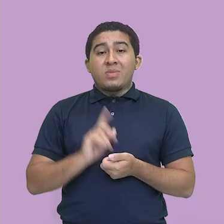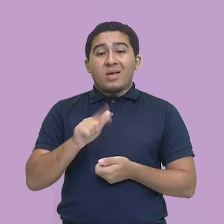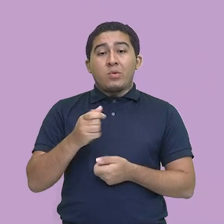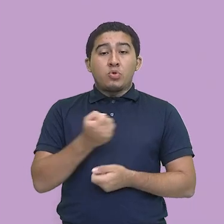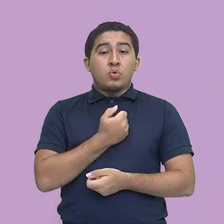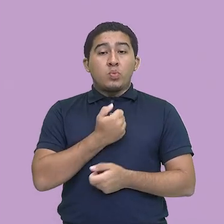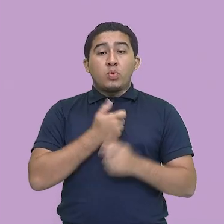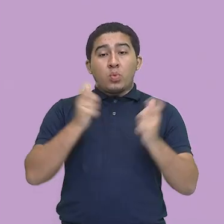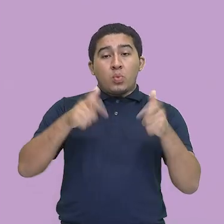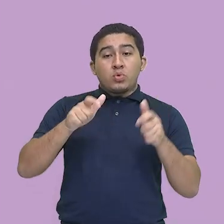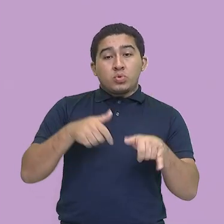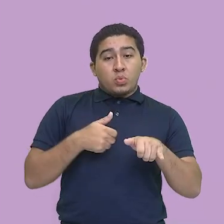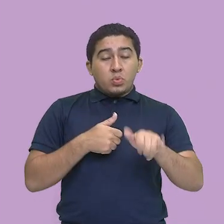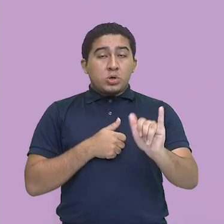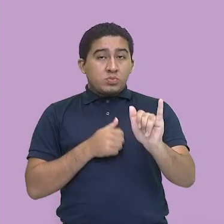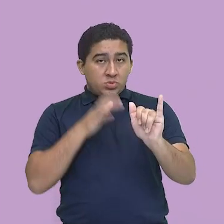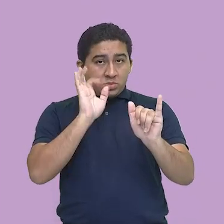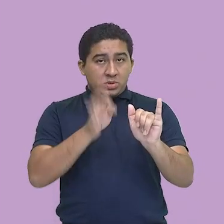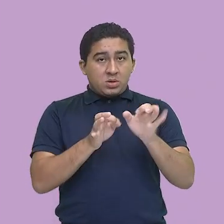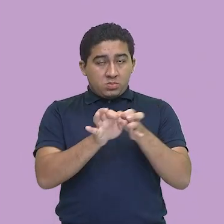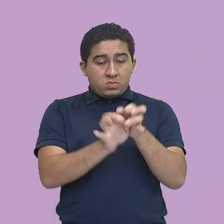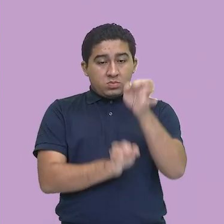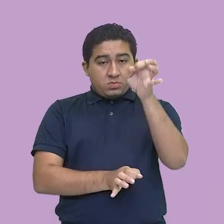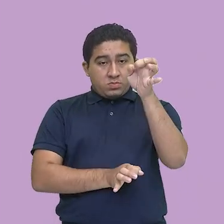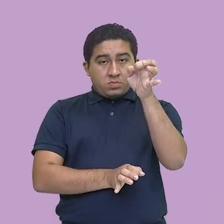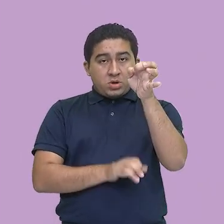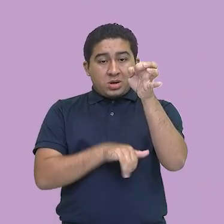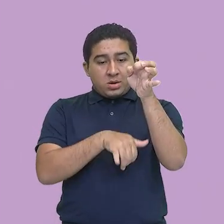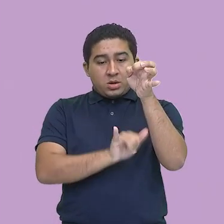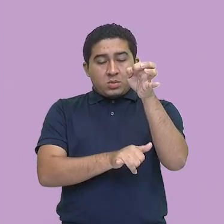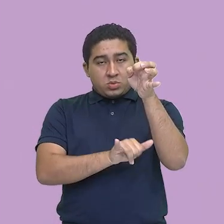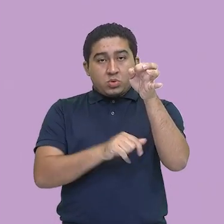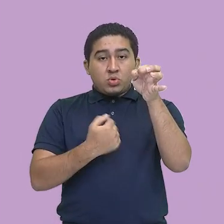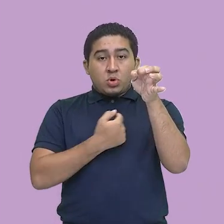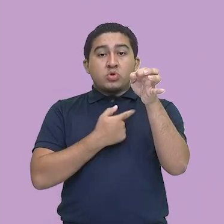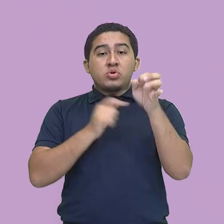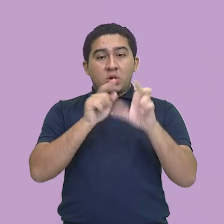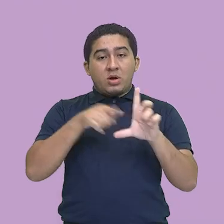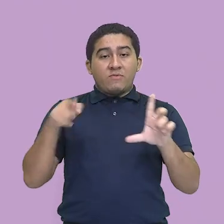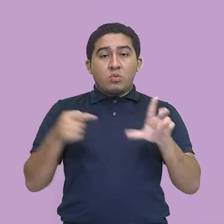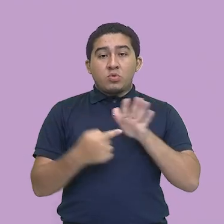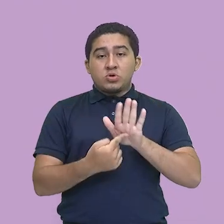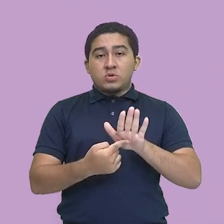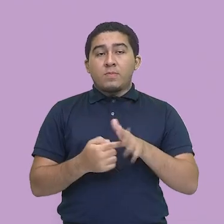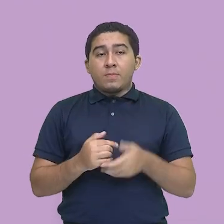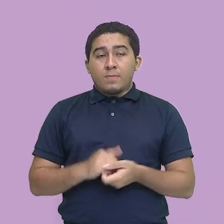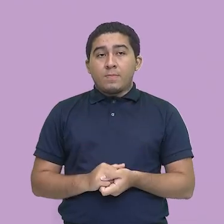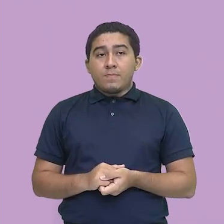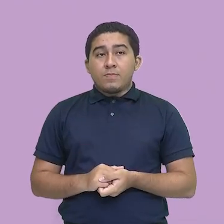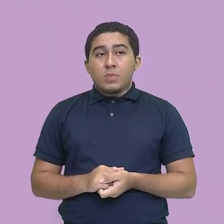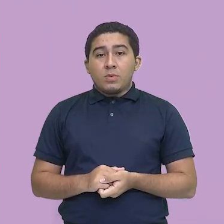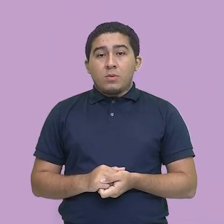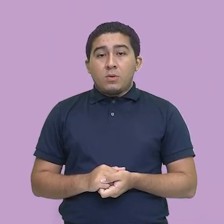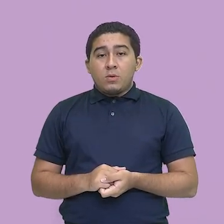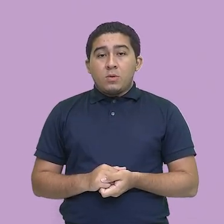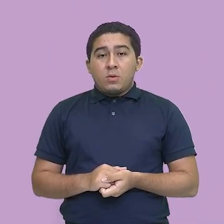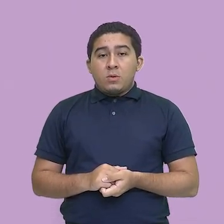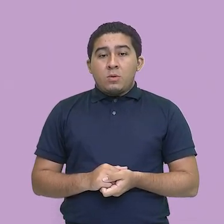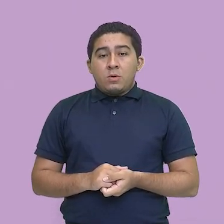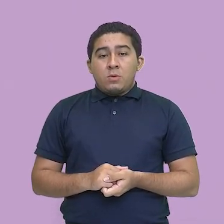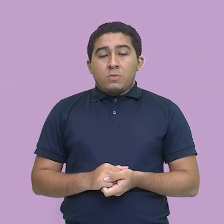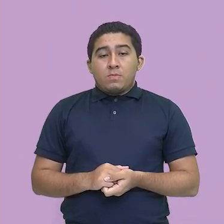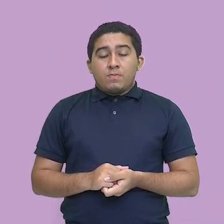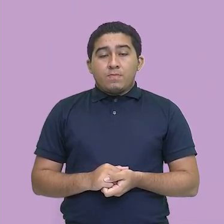está no eixo Y, tá? No eixo vertical, tá bom? O nosso próprio gráfico a gente mostra isso, né? Os valores que estão no eixo Y são